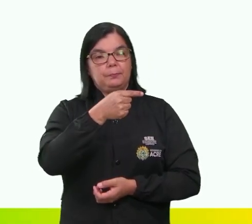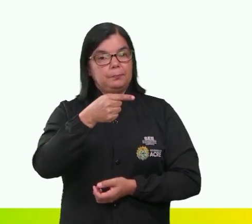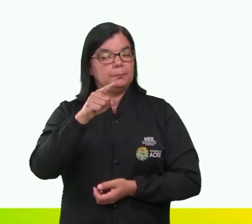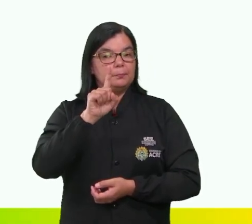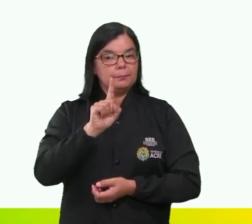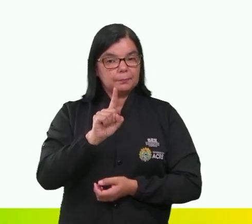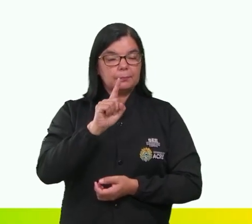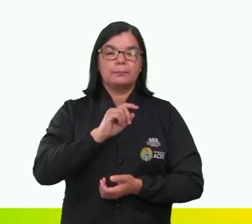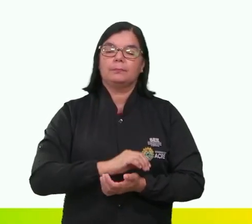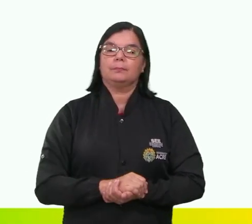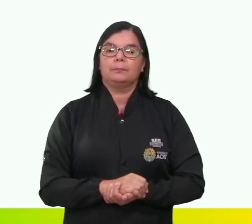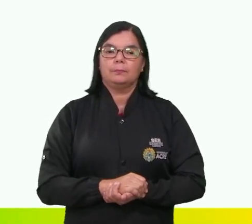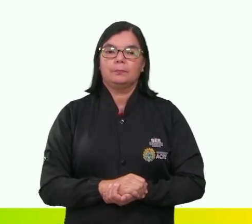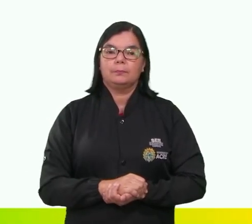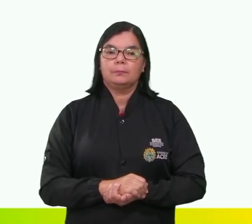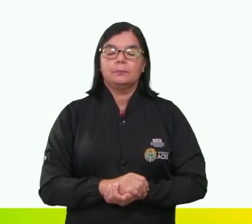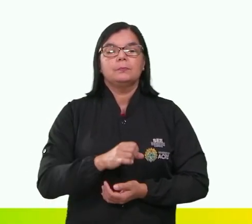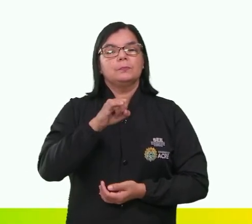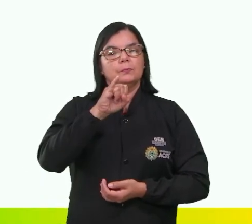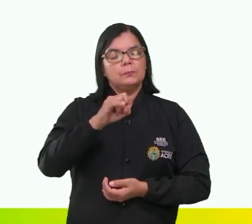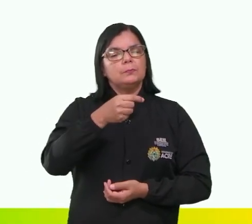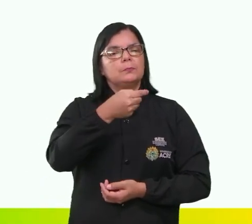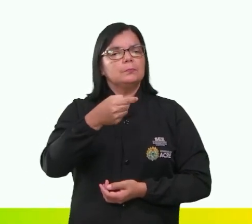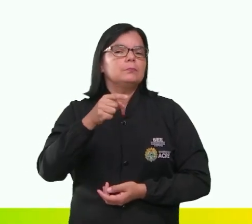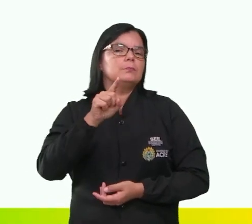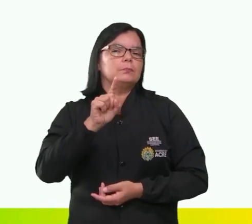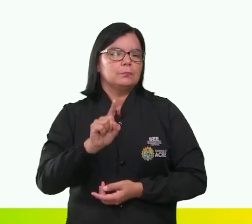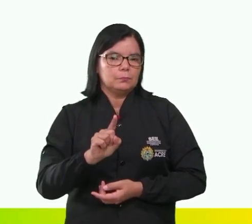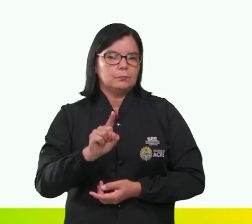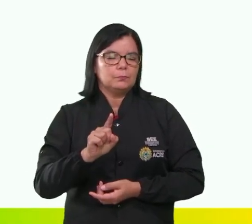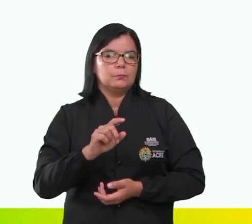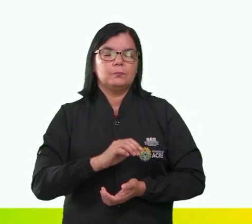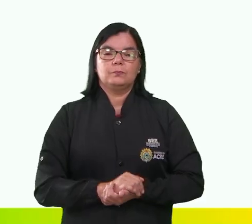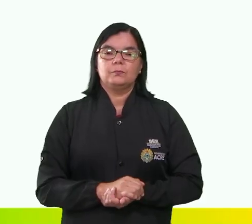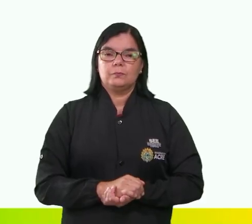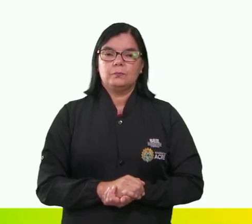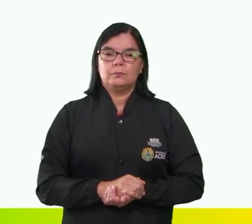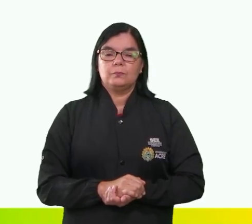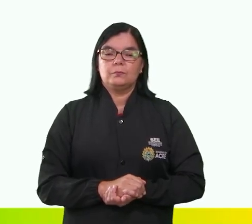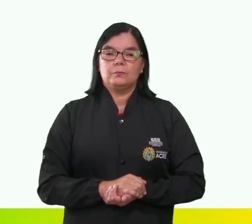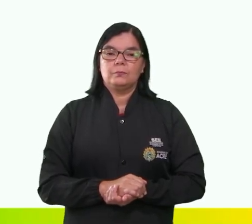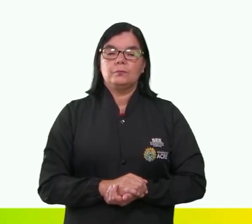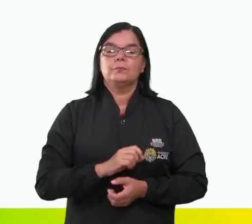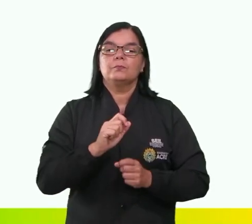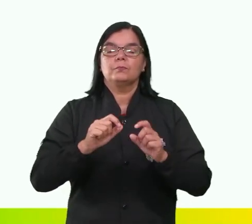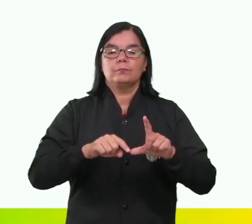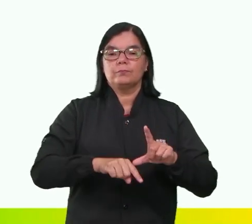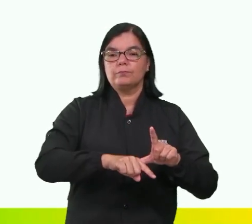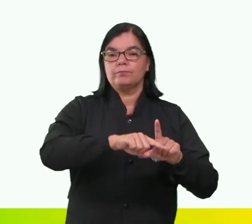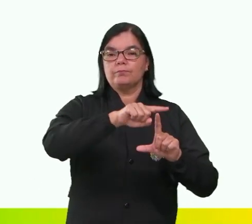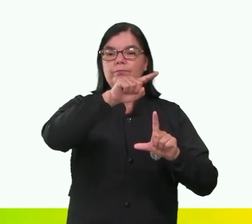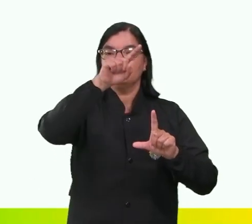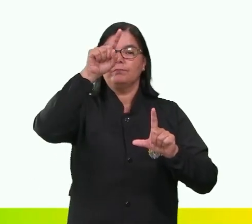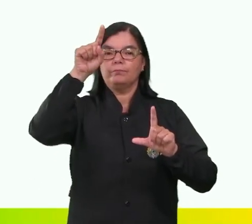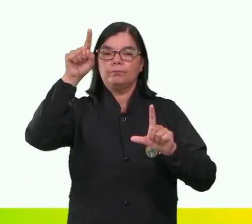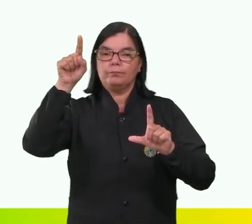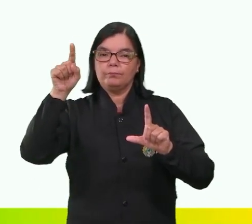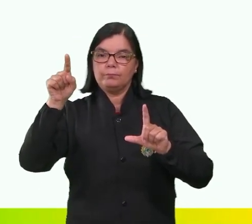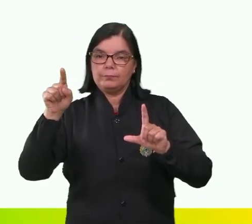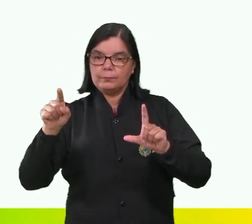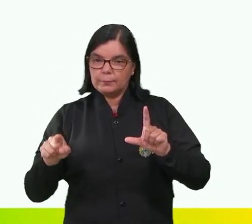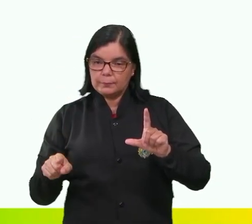1. Se o A é menos 1, então, com cavidade voltada para